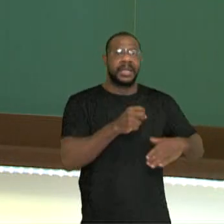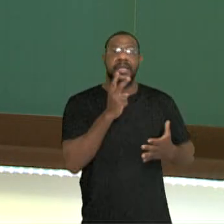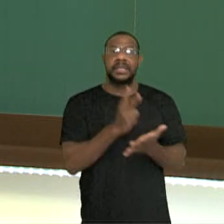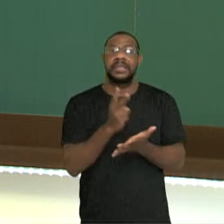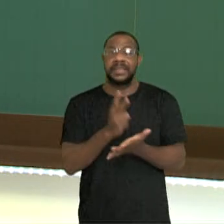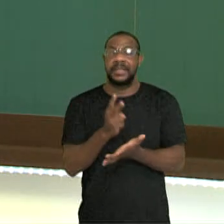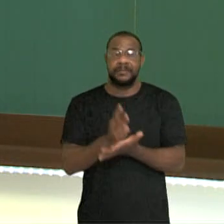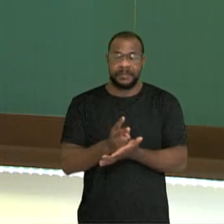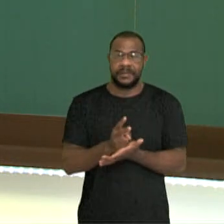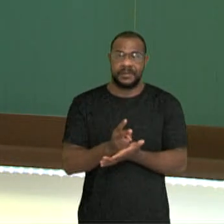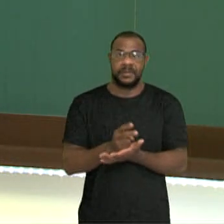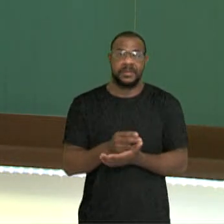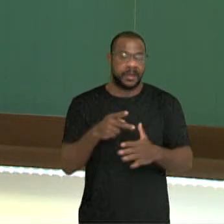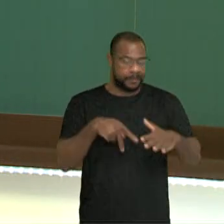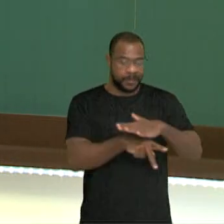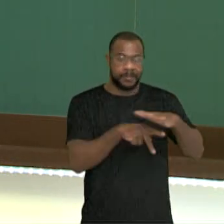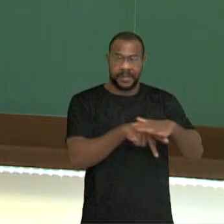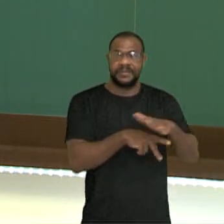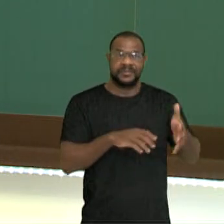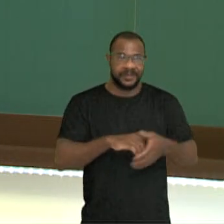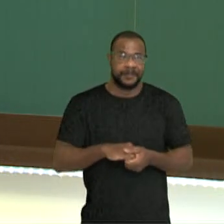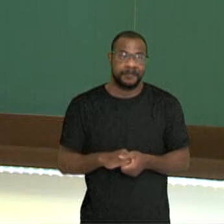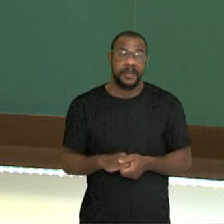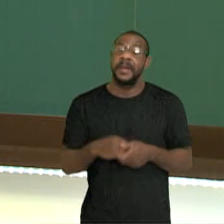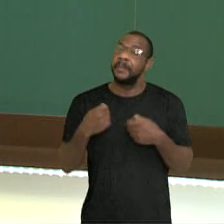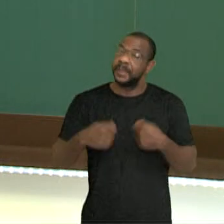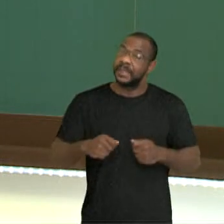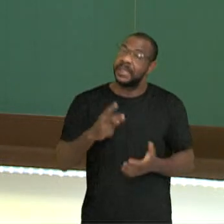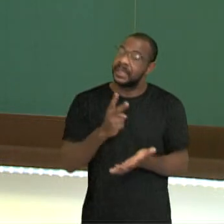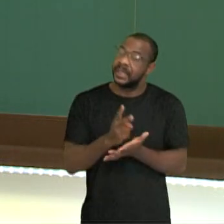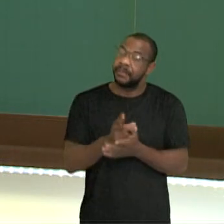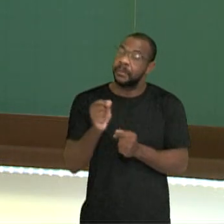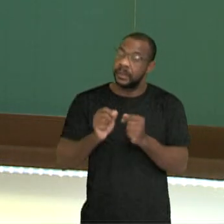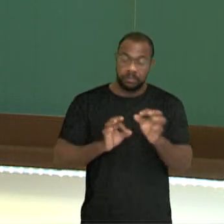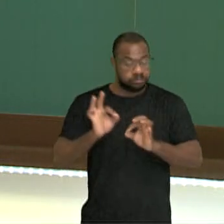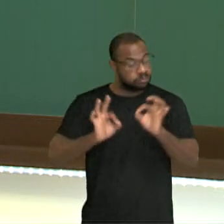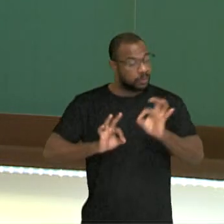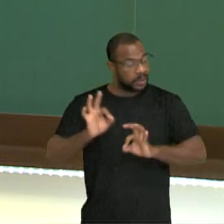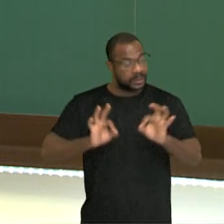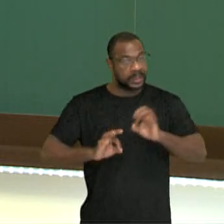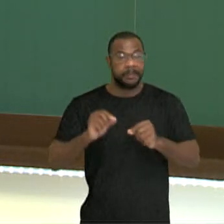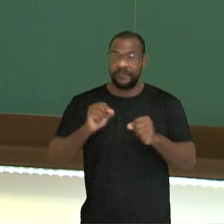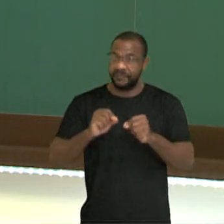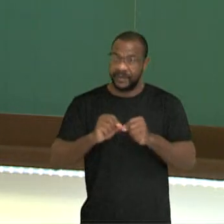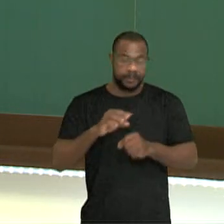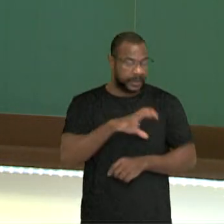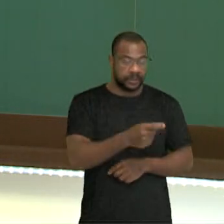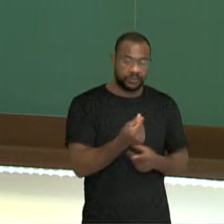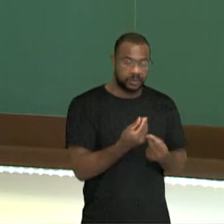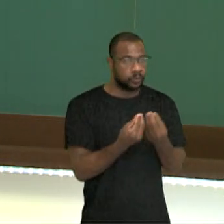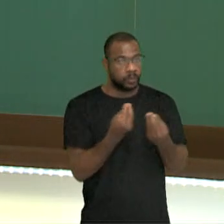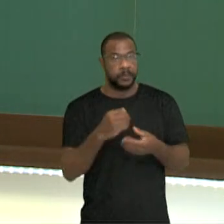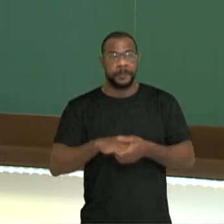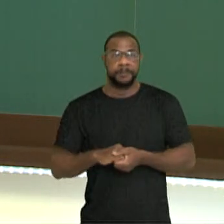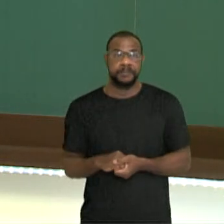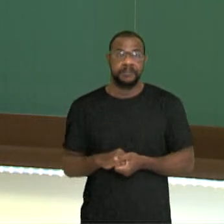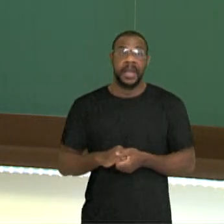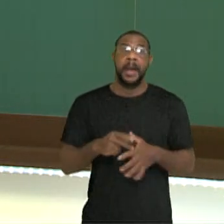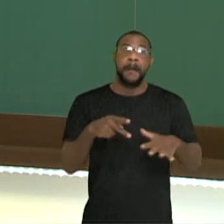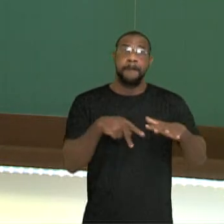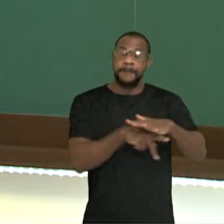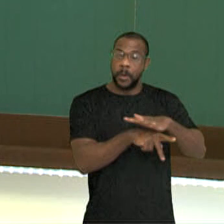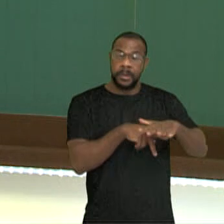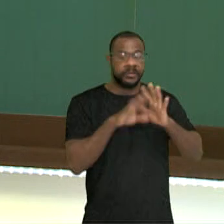sem ter um prazo determinado. Então, precisamos sempre nos organizar para poder fazer isso. Como a poupança a gente